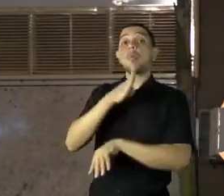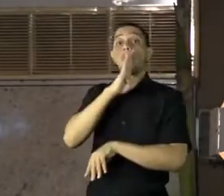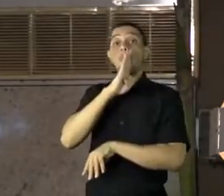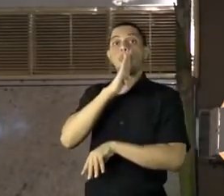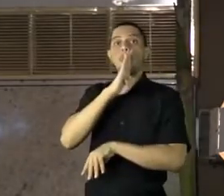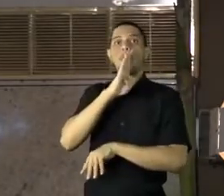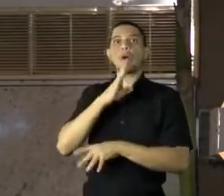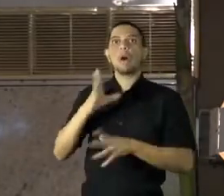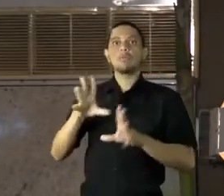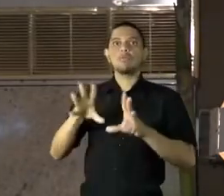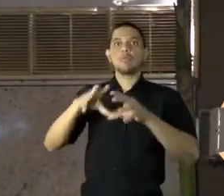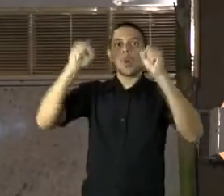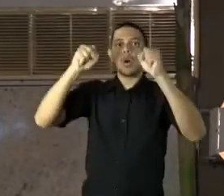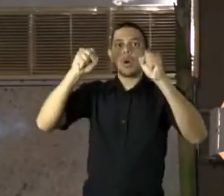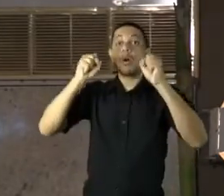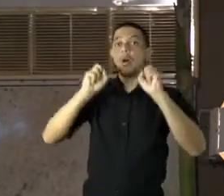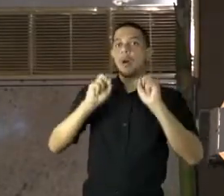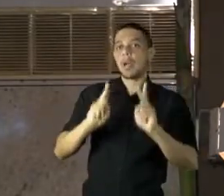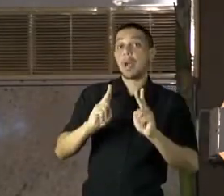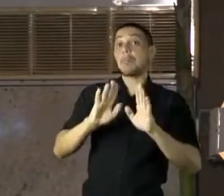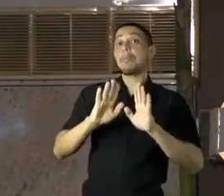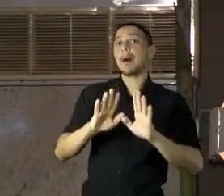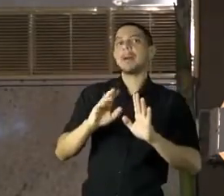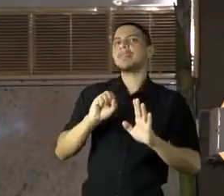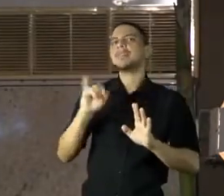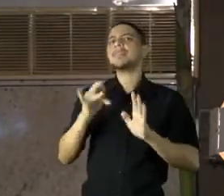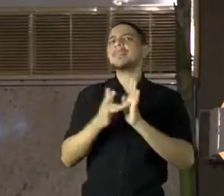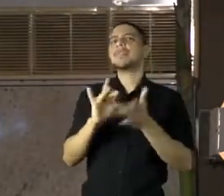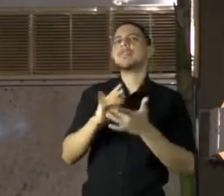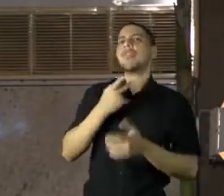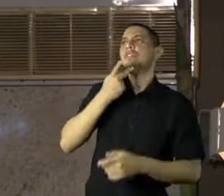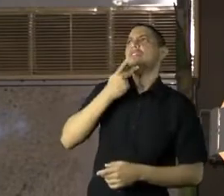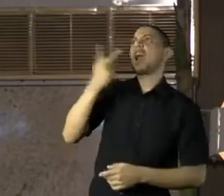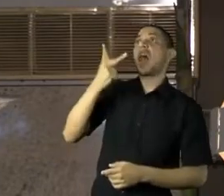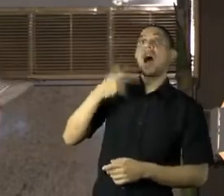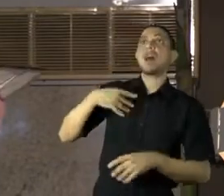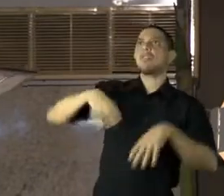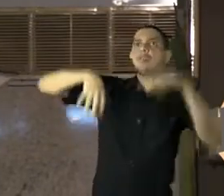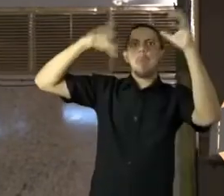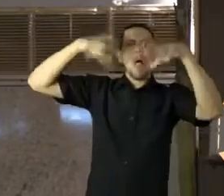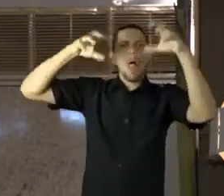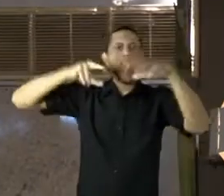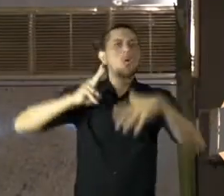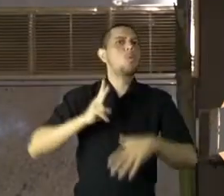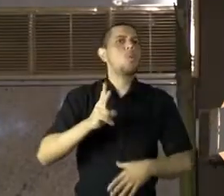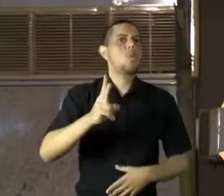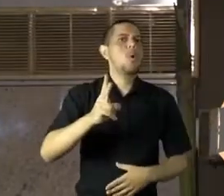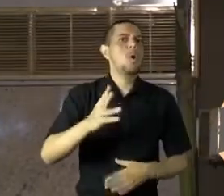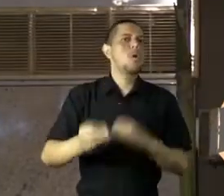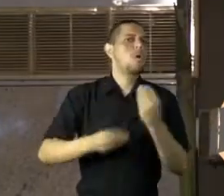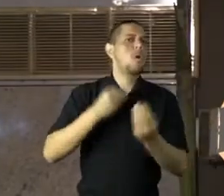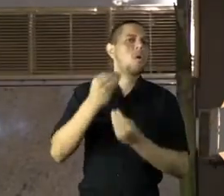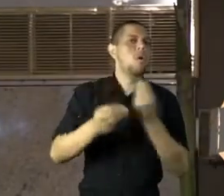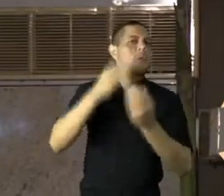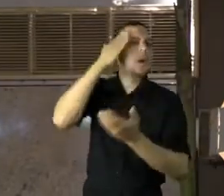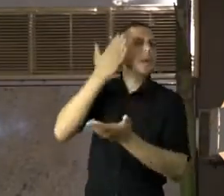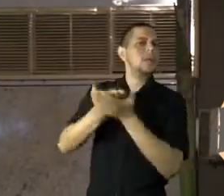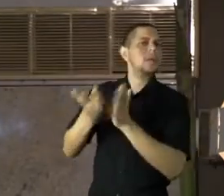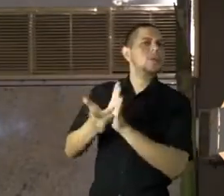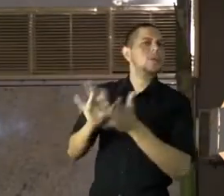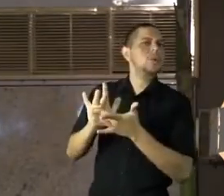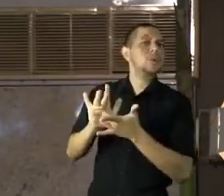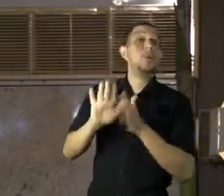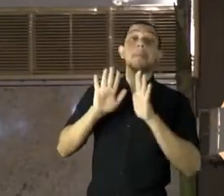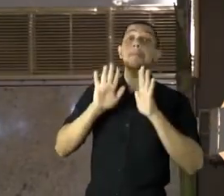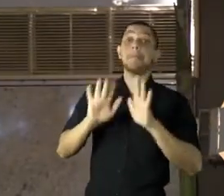mar não tivesse parado de agitar-se e as ondas continuar sembra vias Bom dia por que cremos em Jesus mas ele